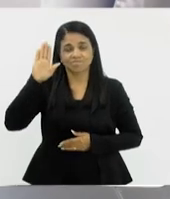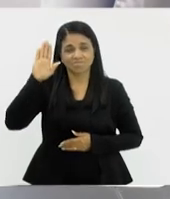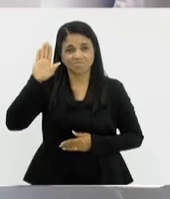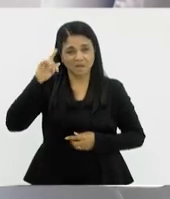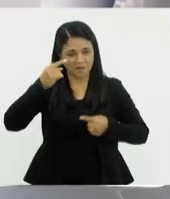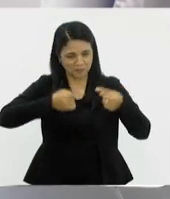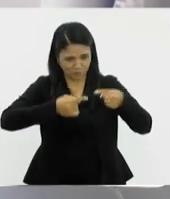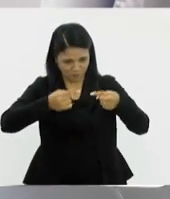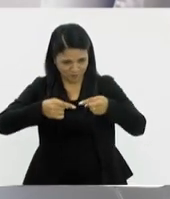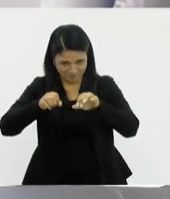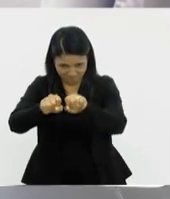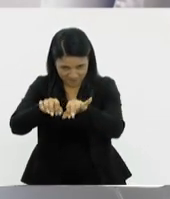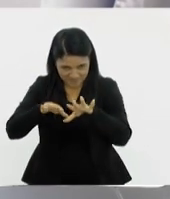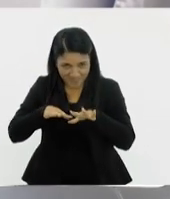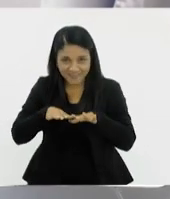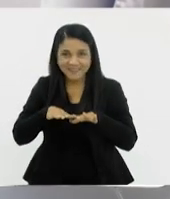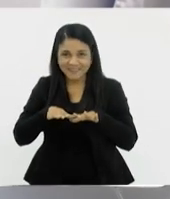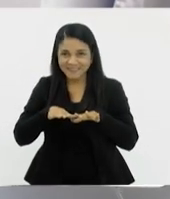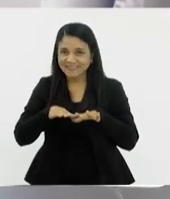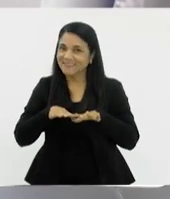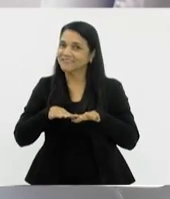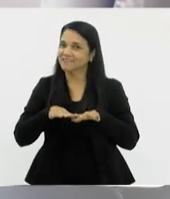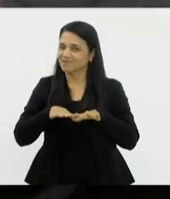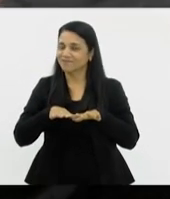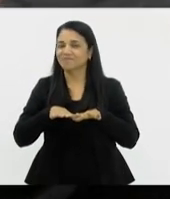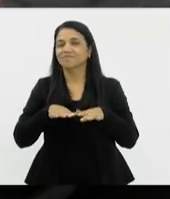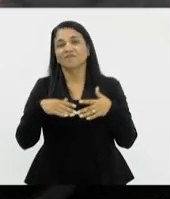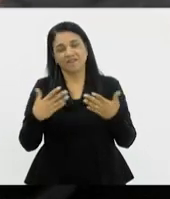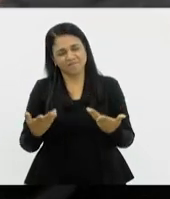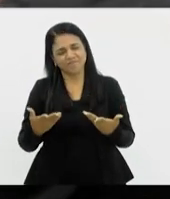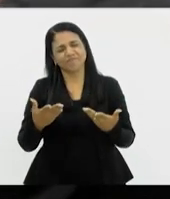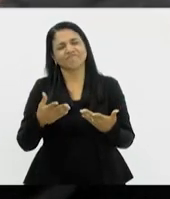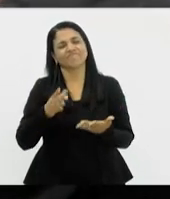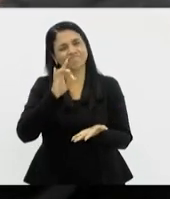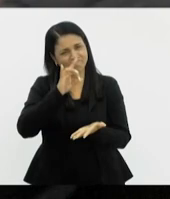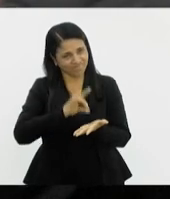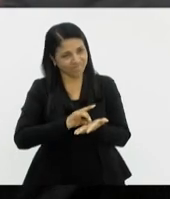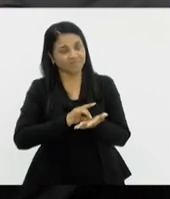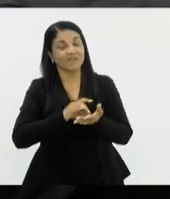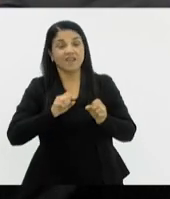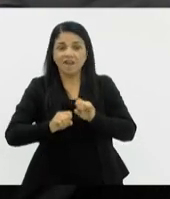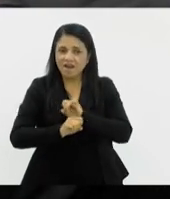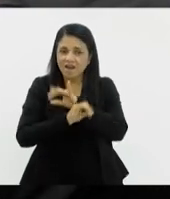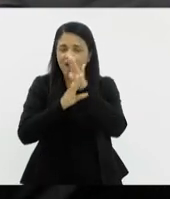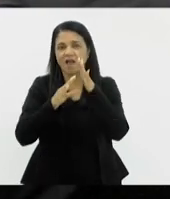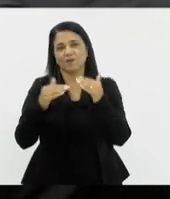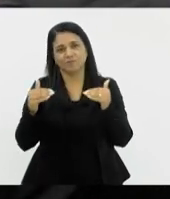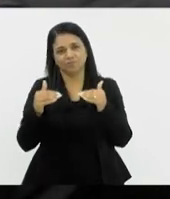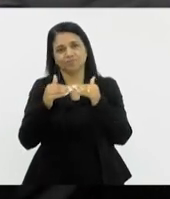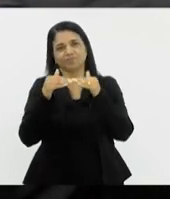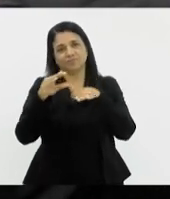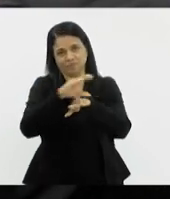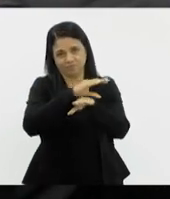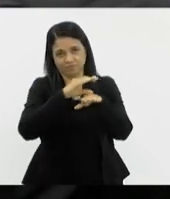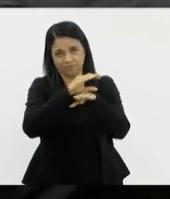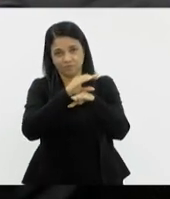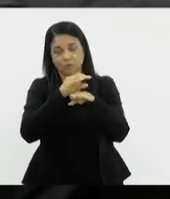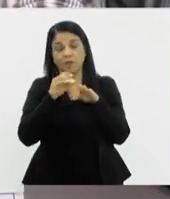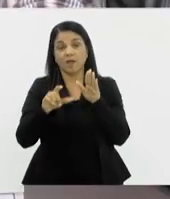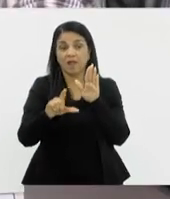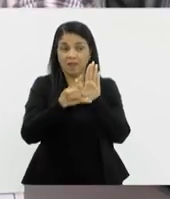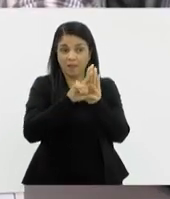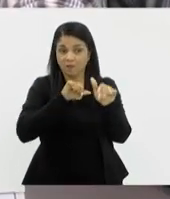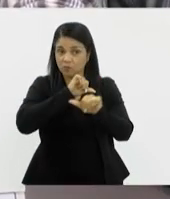para o plenário, né? Exatamente. Não, é só para dizer que, claro, é constitucional, porque eu estou alterando uma outra lei, tentando adequá-la ao que